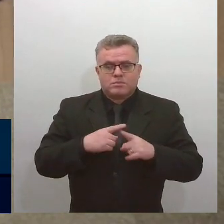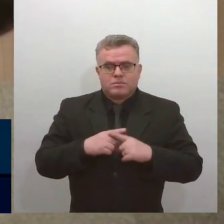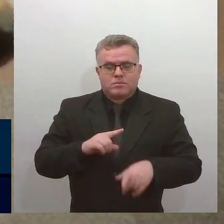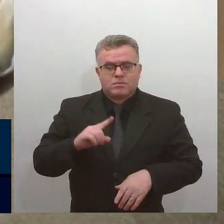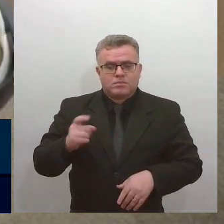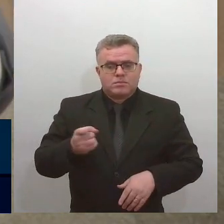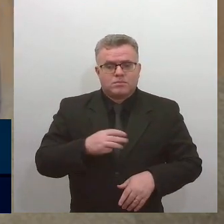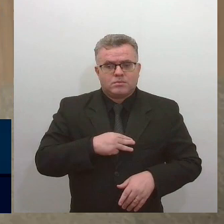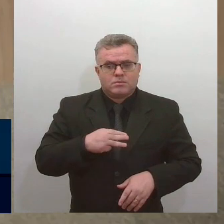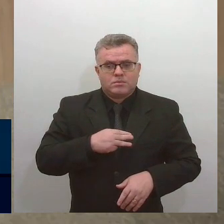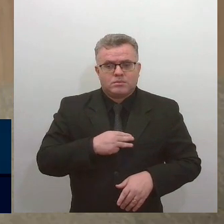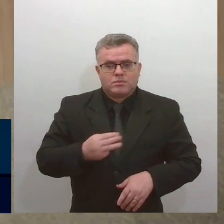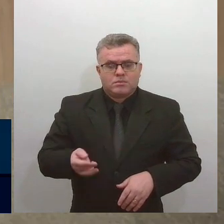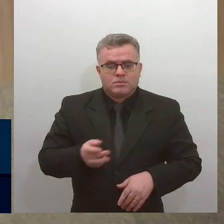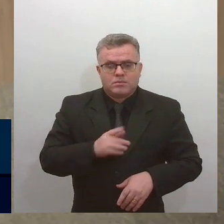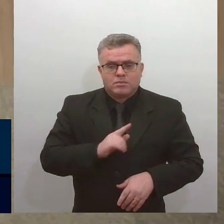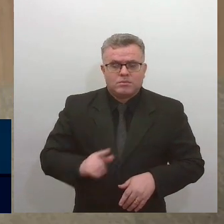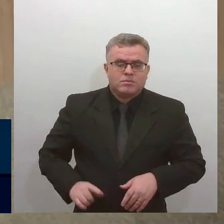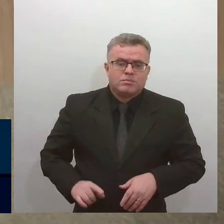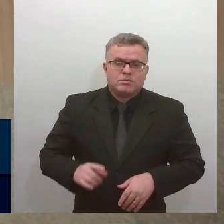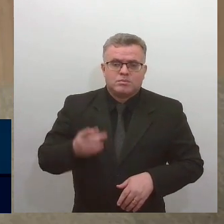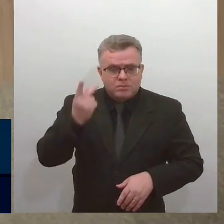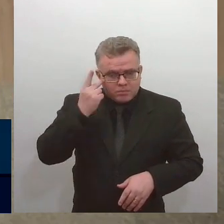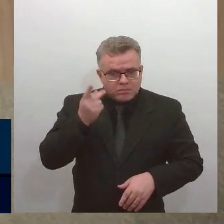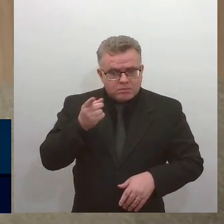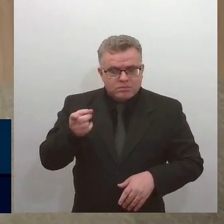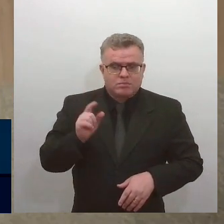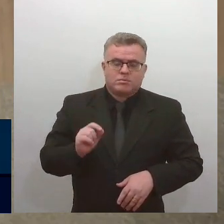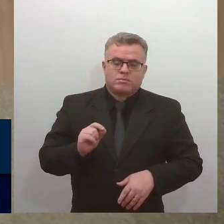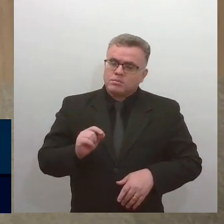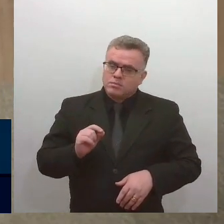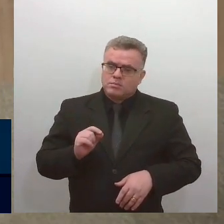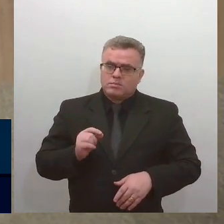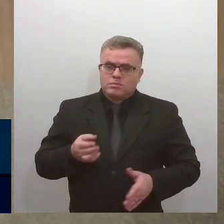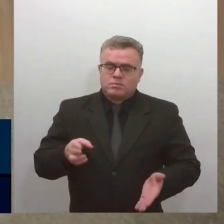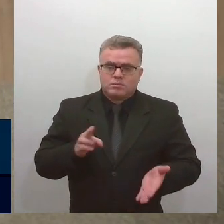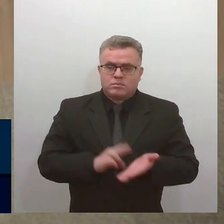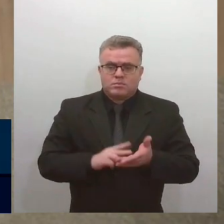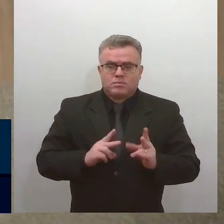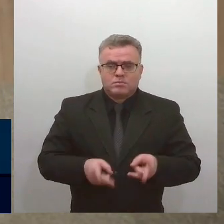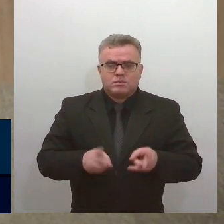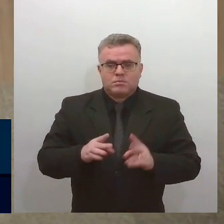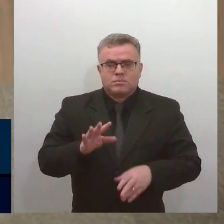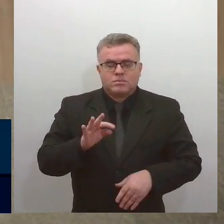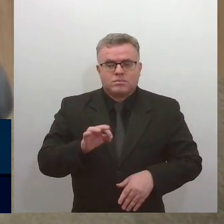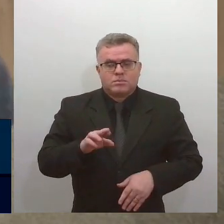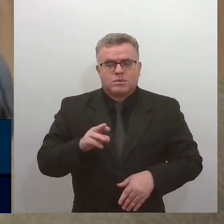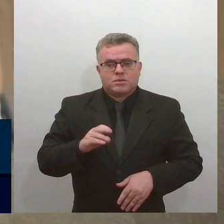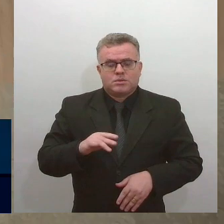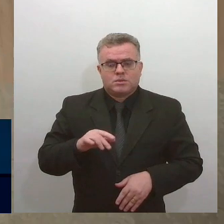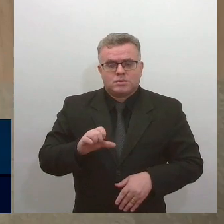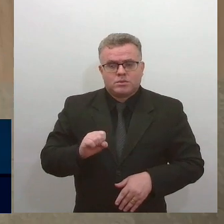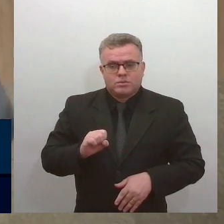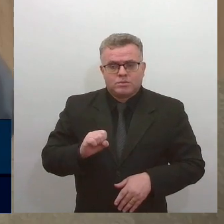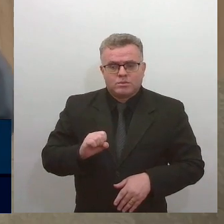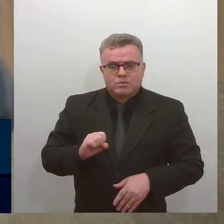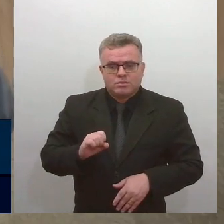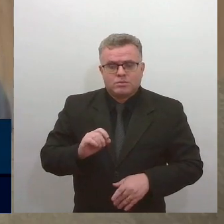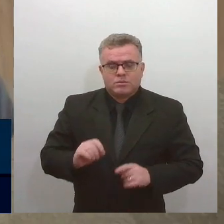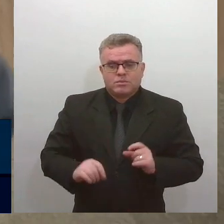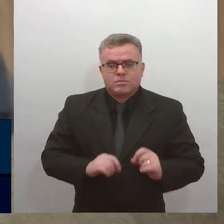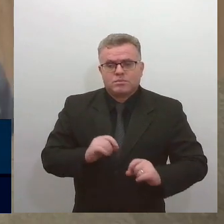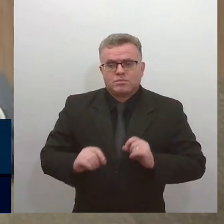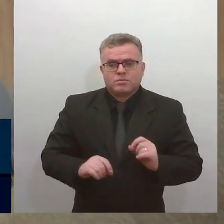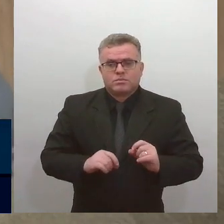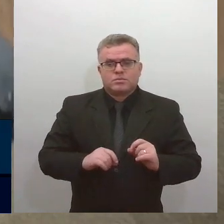que é tacisio que nós fizemos um encontro com ele lá em Brasília o sergipanos